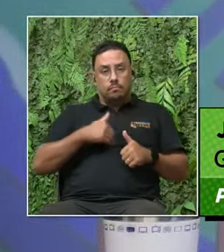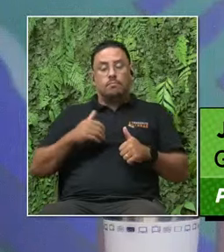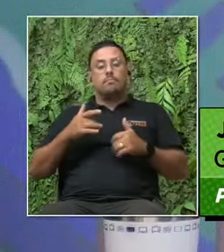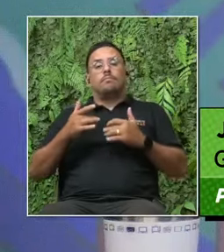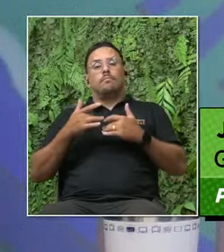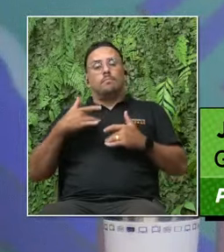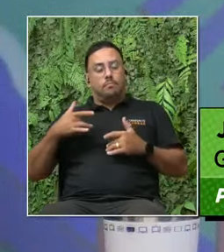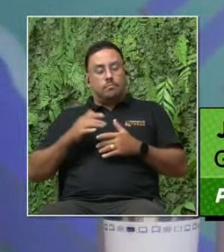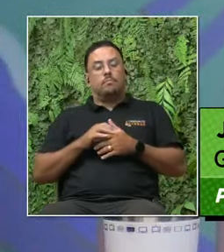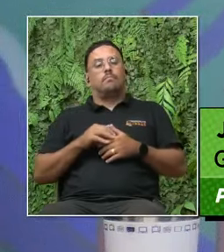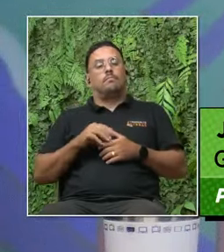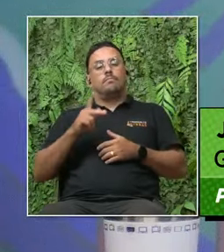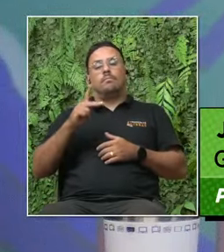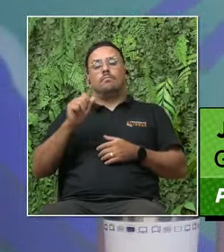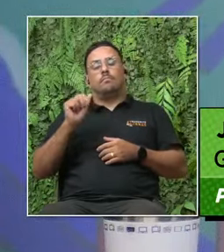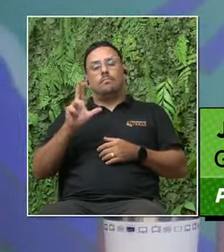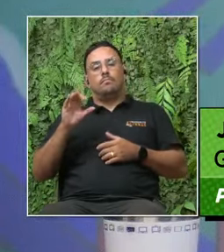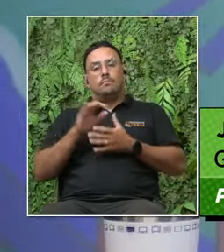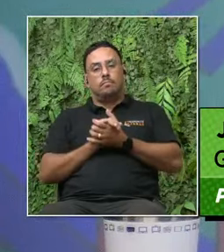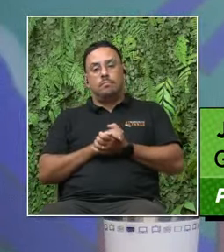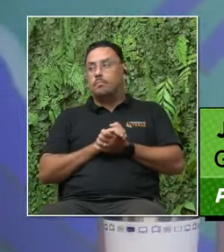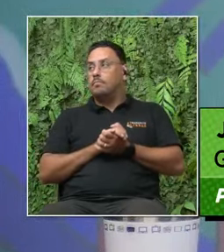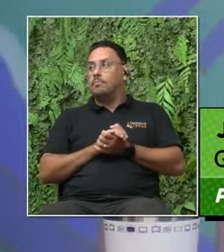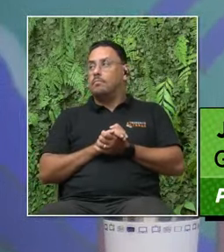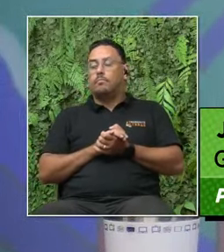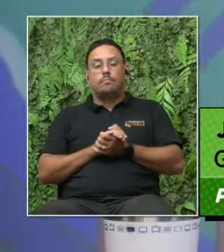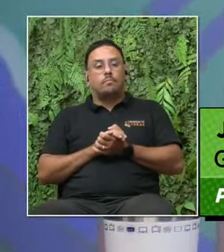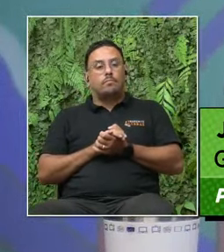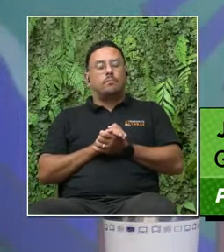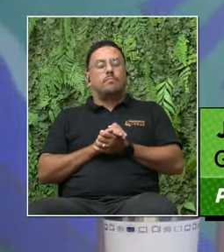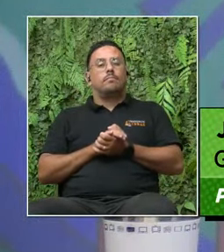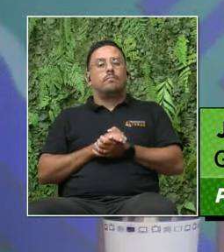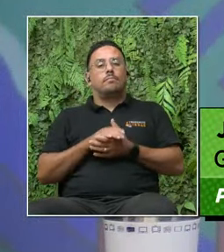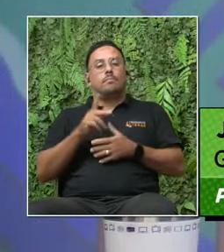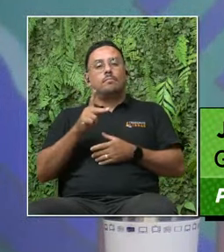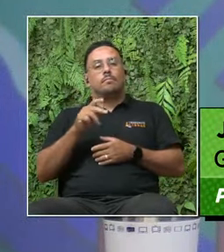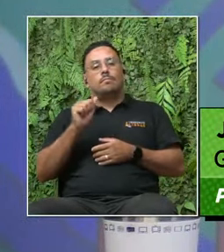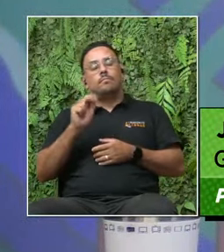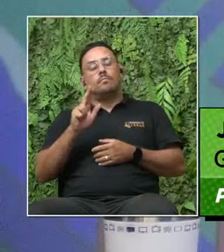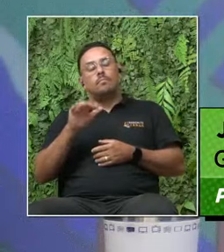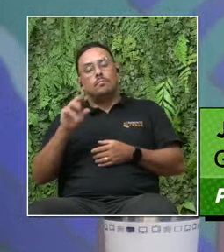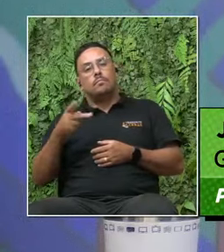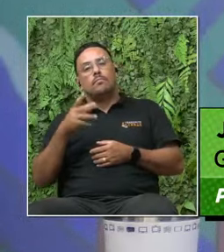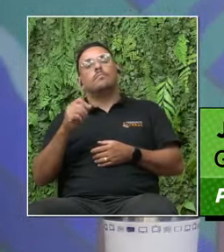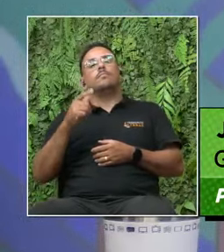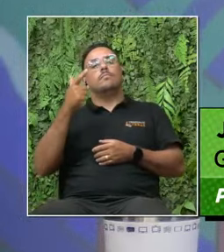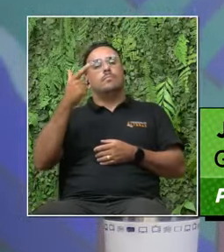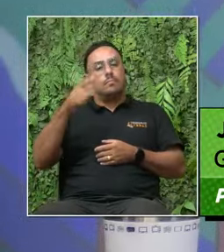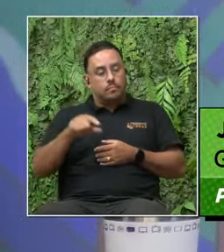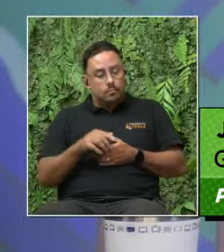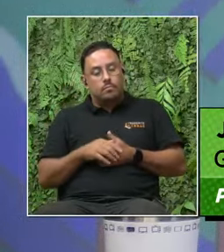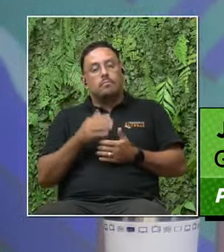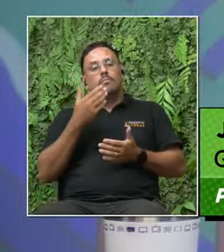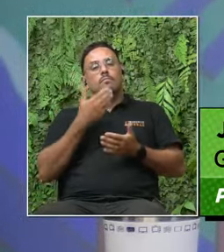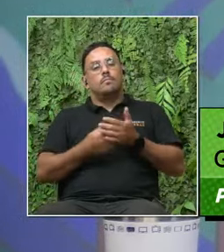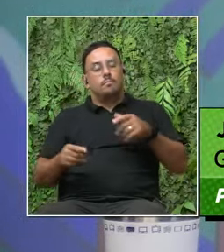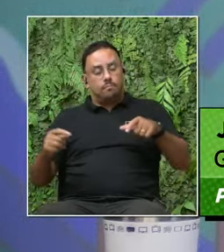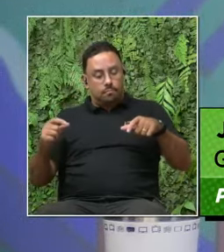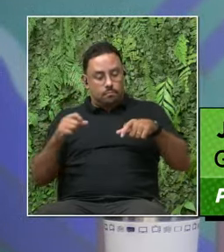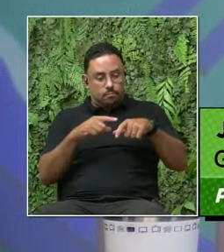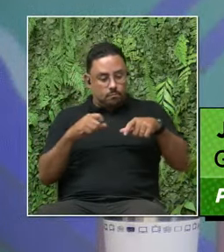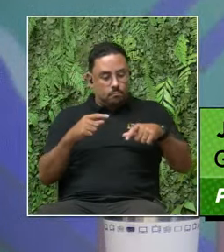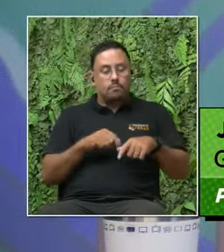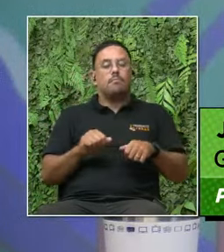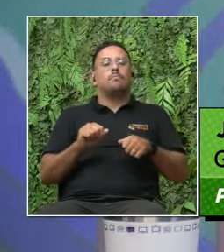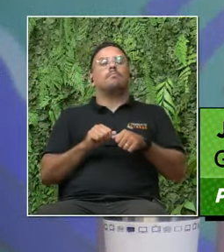quinta-feira Paulinho hul Paulinho H Olha o Paulinho mais uma vez perdeu o gol ali importante